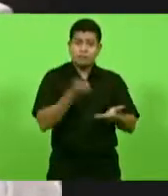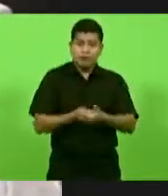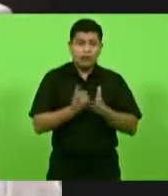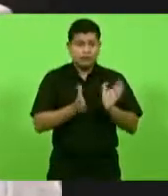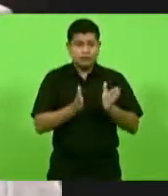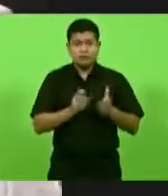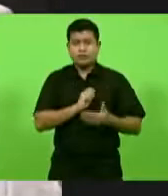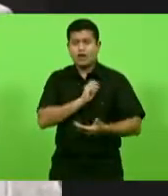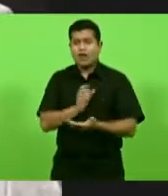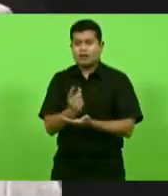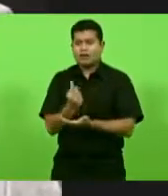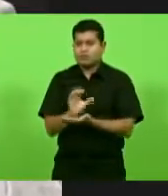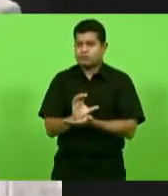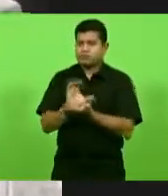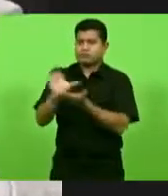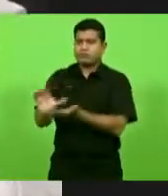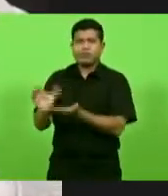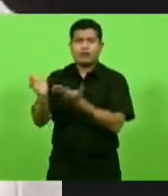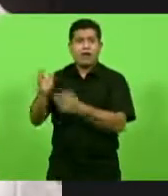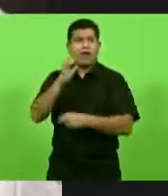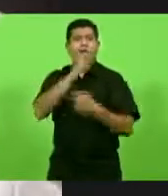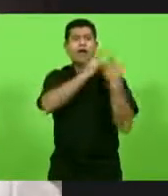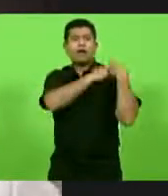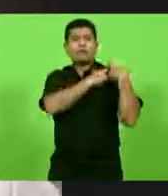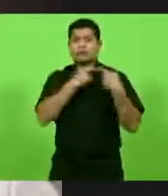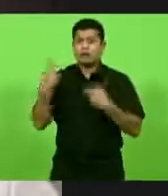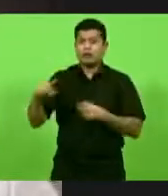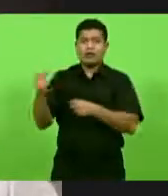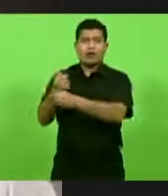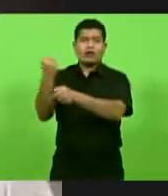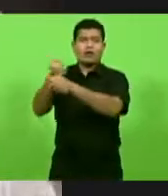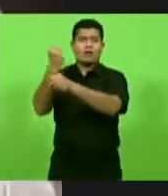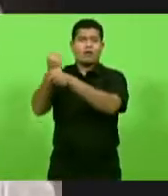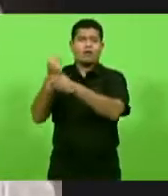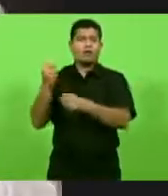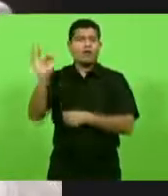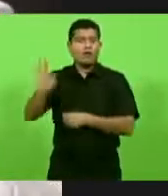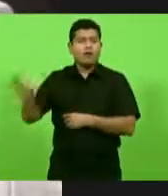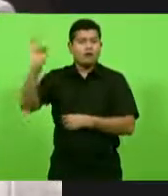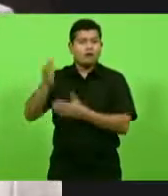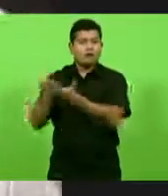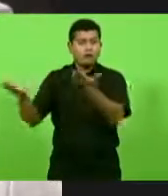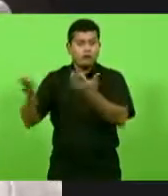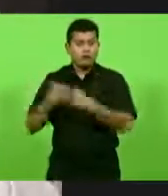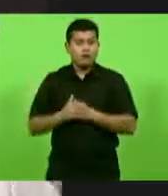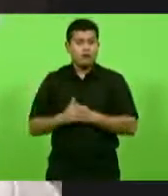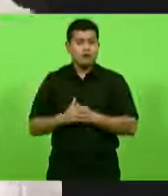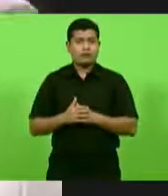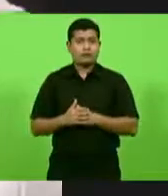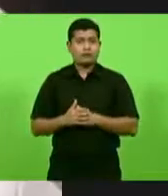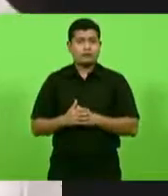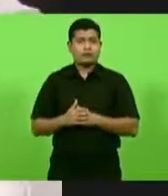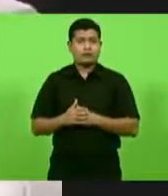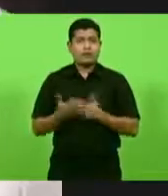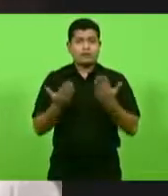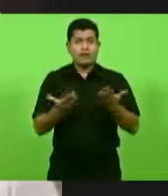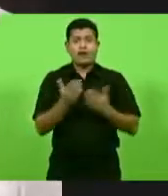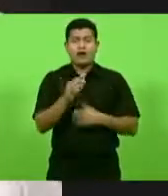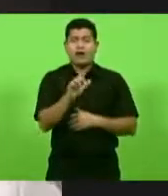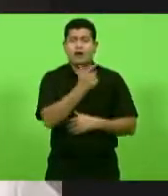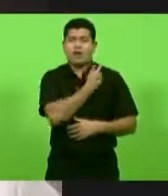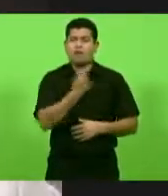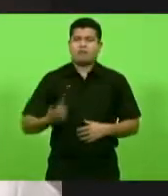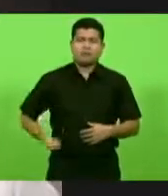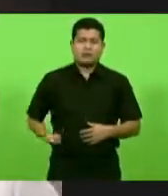responsabilidade da União. É triste para Santa Catarina. Quando o governador, o ex-governador, o